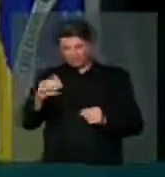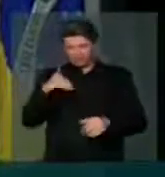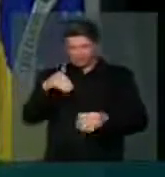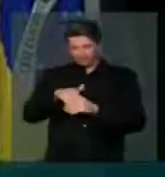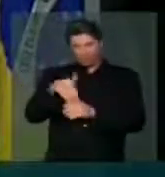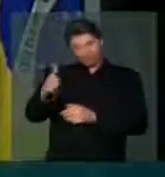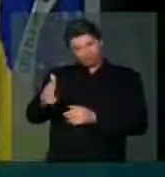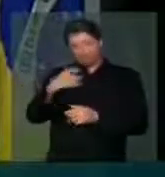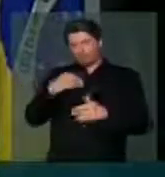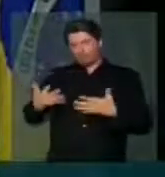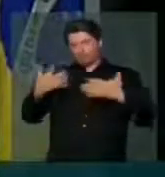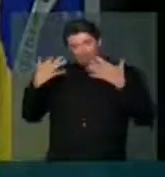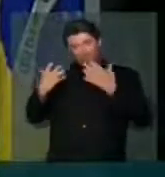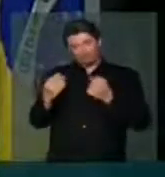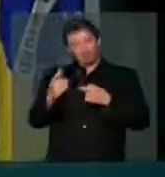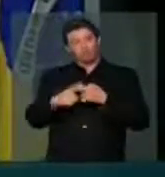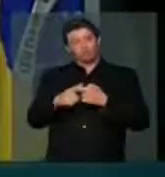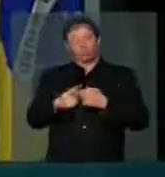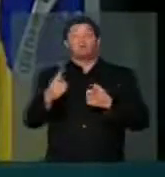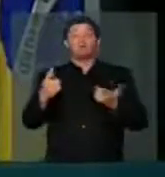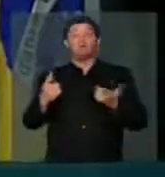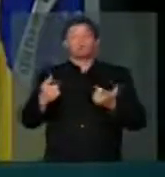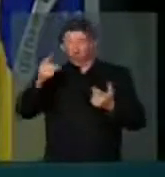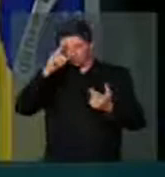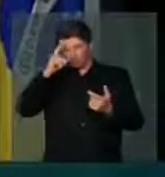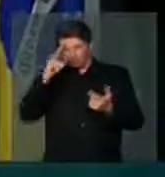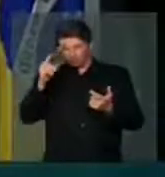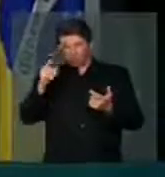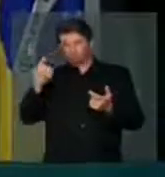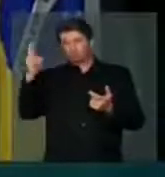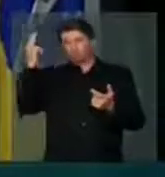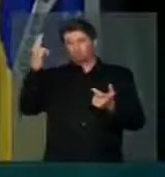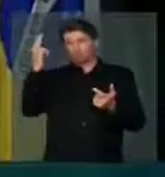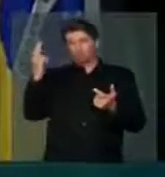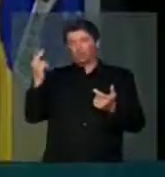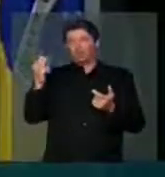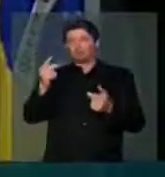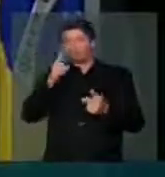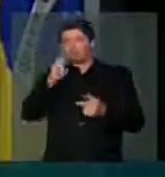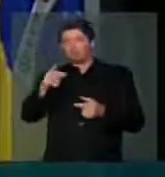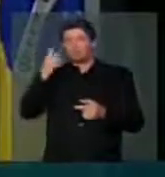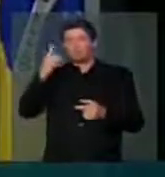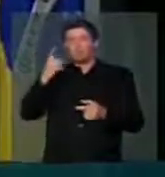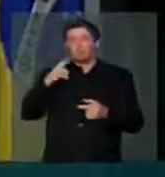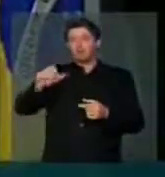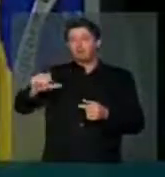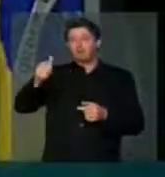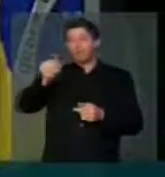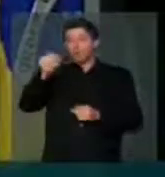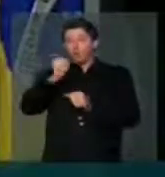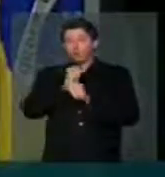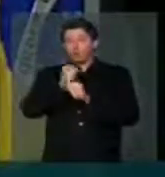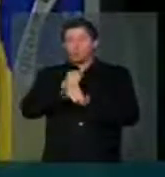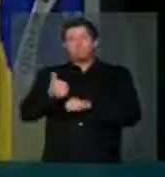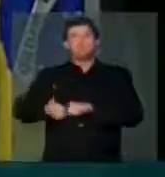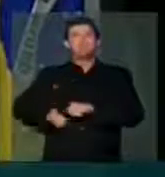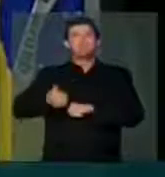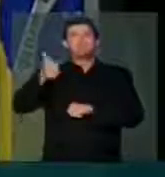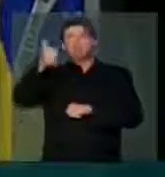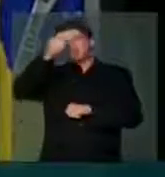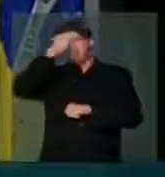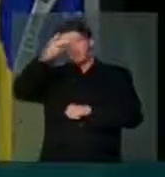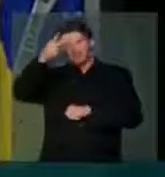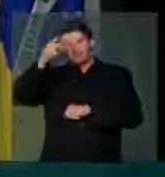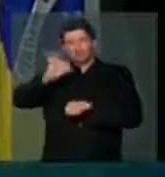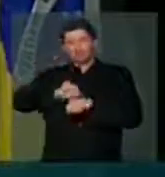foi motivo de alegria. Afinal de contas, não é todo dia que a gente vota no deputado que foi avaliado durante 8 anos como o melhor prefeito